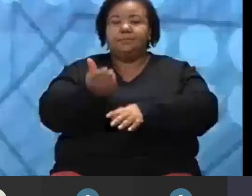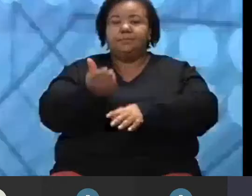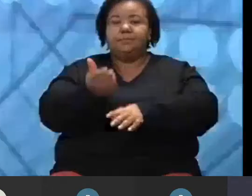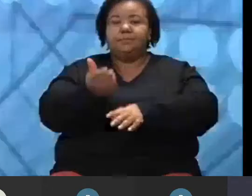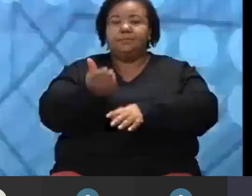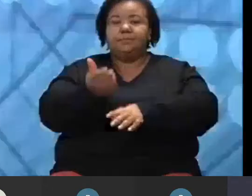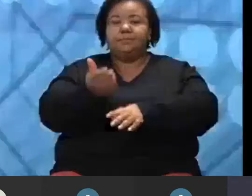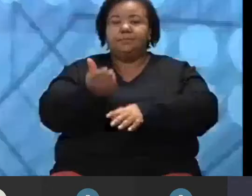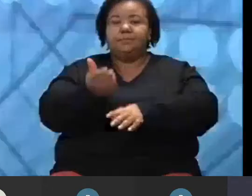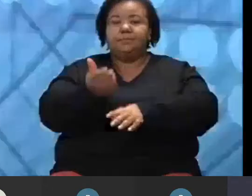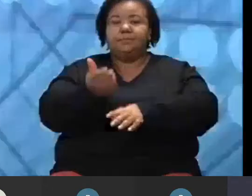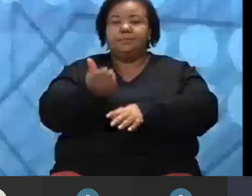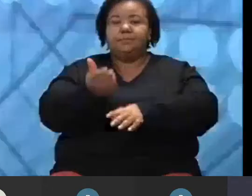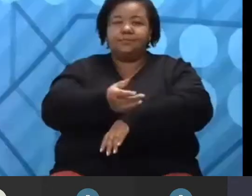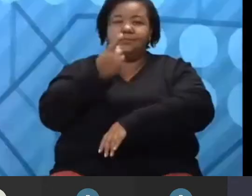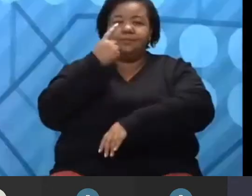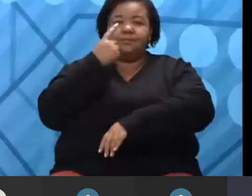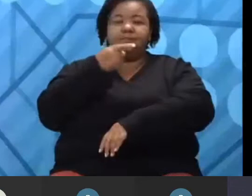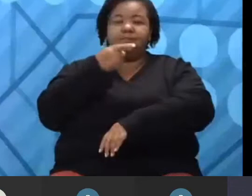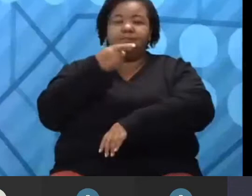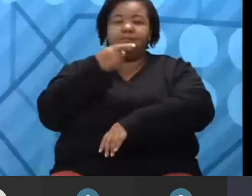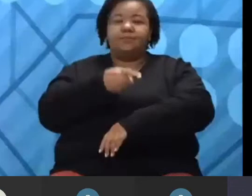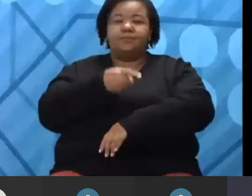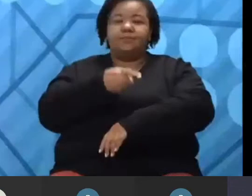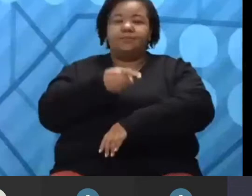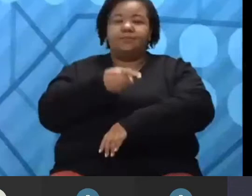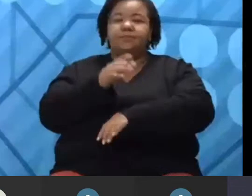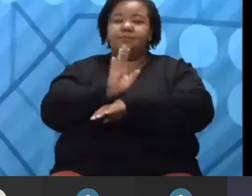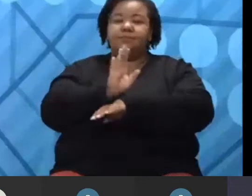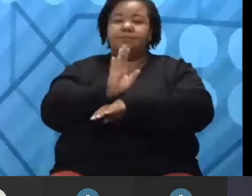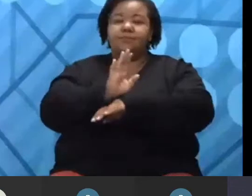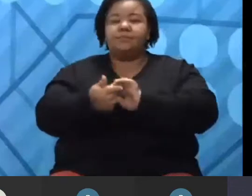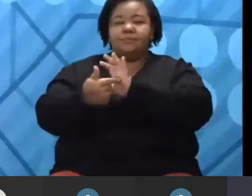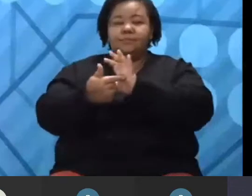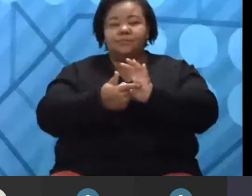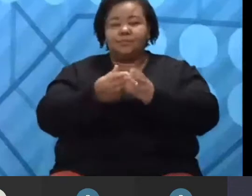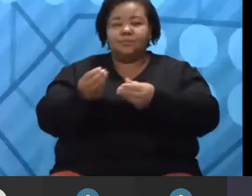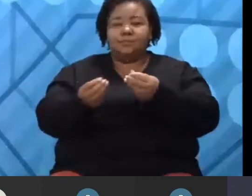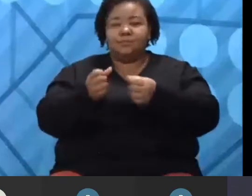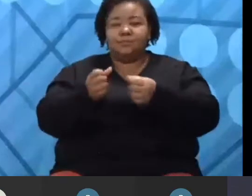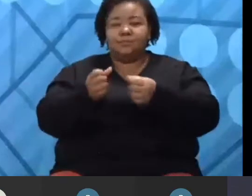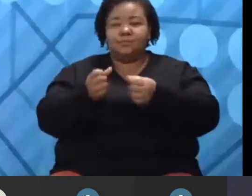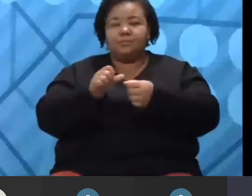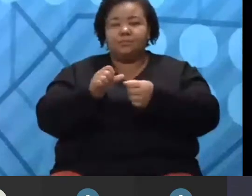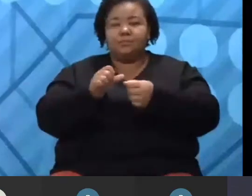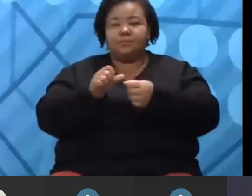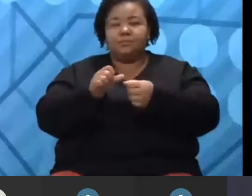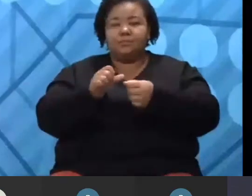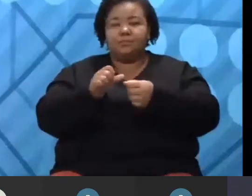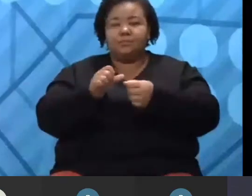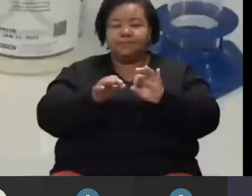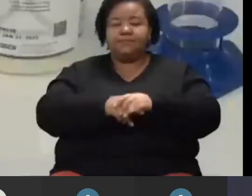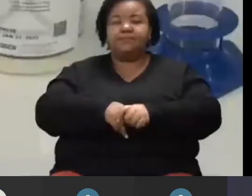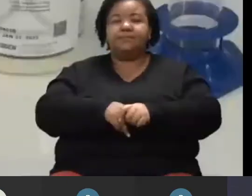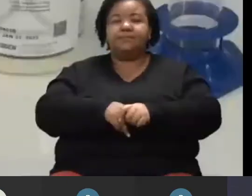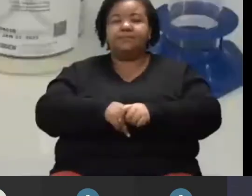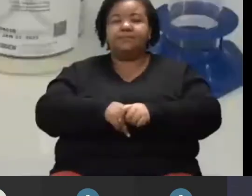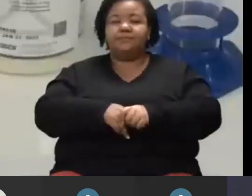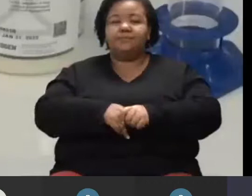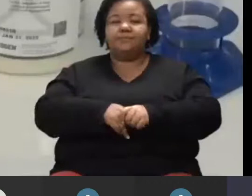agora ao vídeo para que eu mostre como que é realizado esse preparo do meio de cultura. Então, ali nós temos o que nós